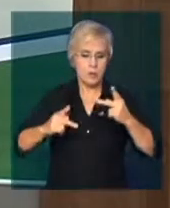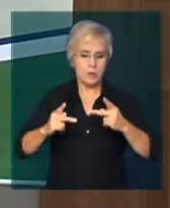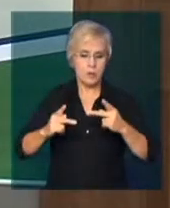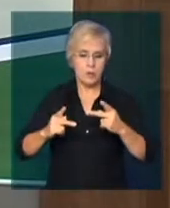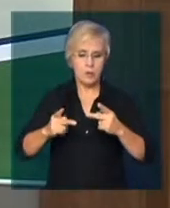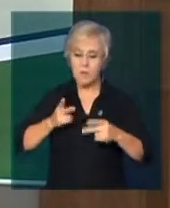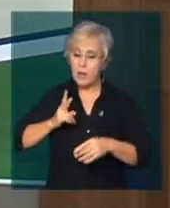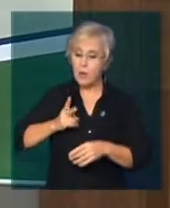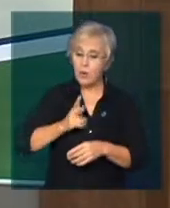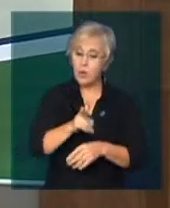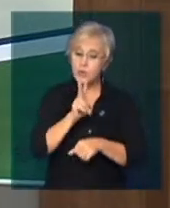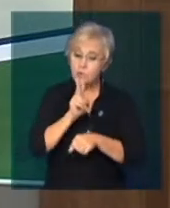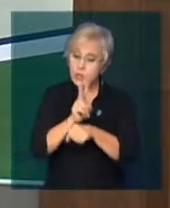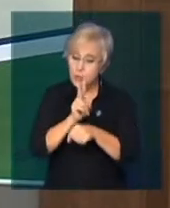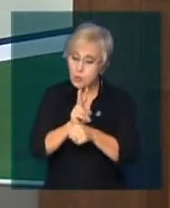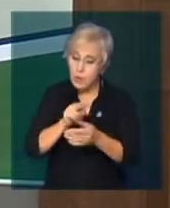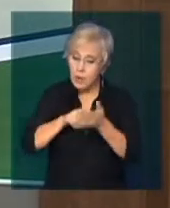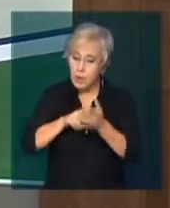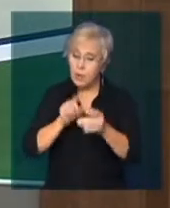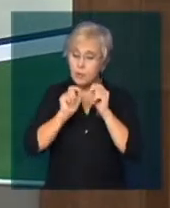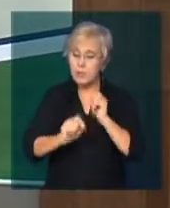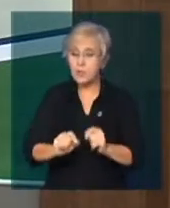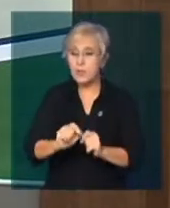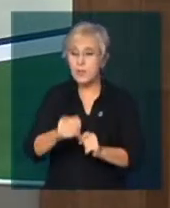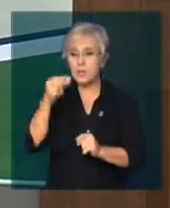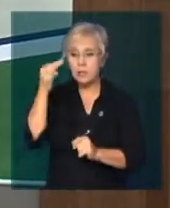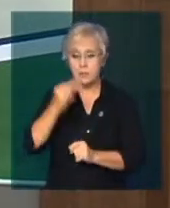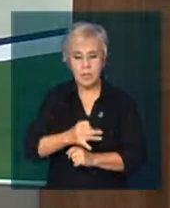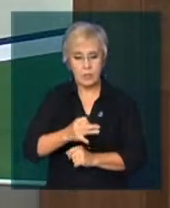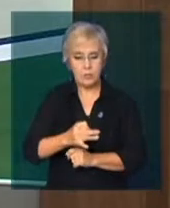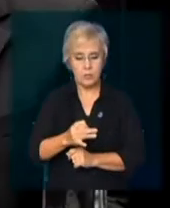que é quase sagrado na democracia,